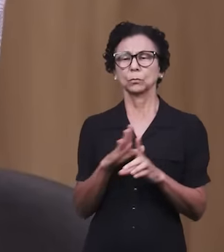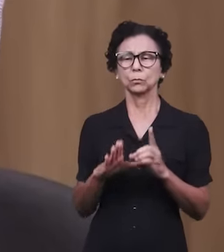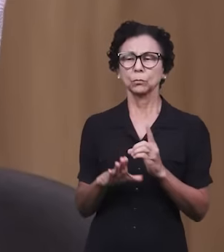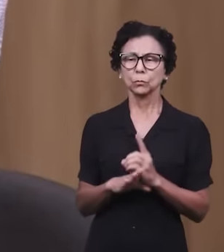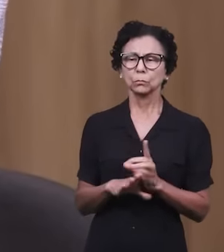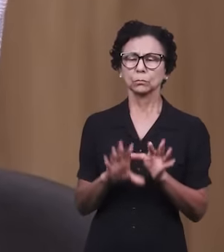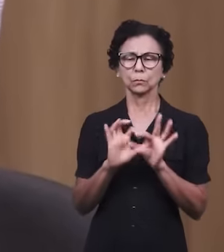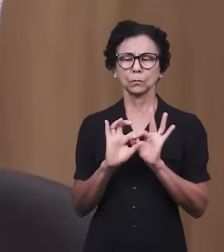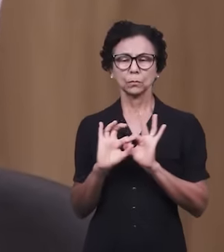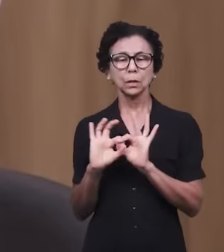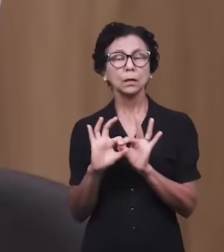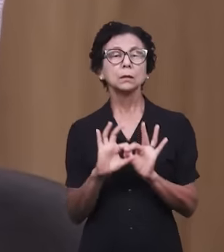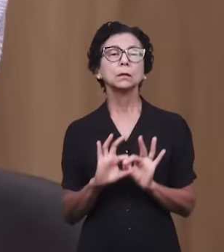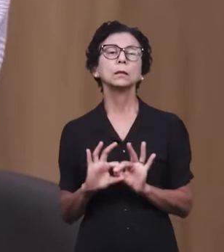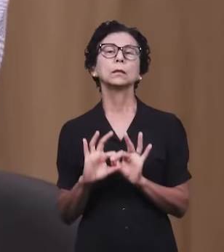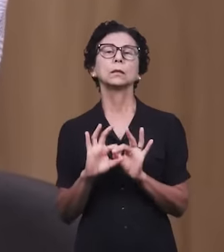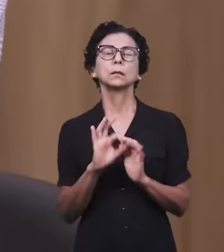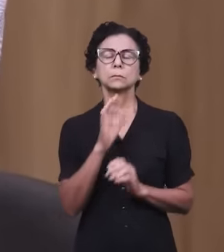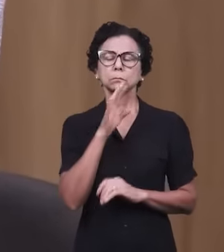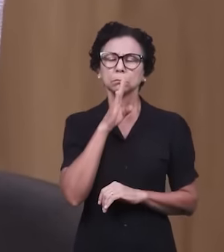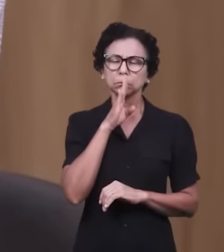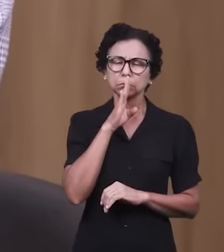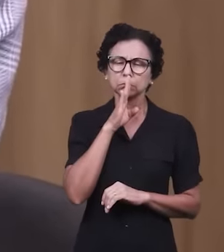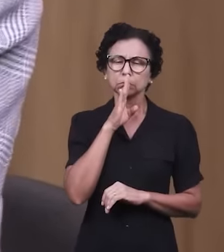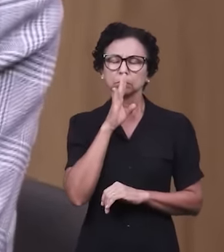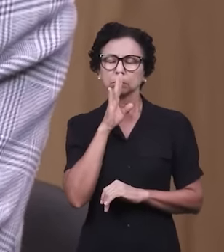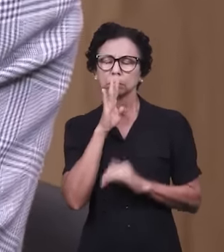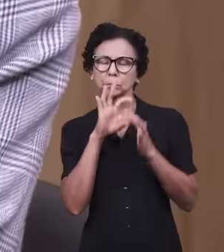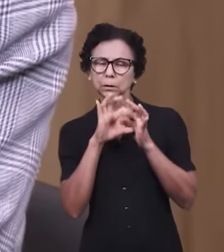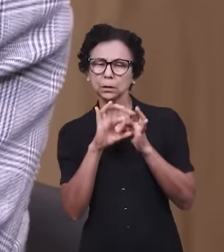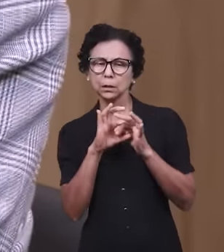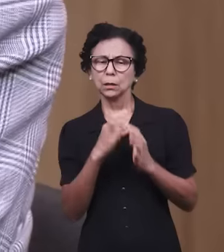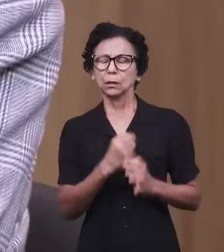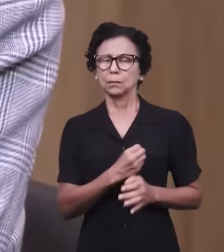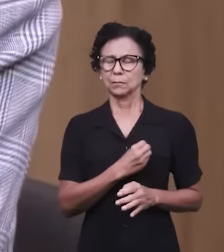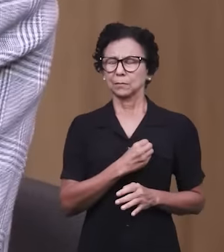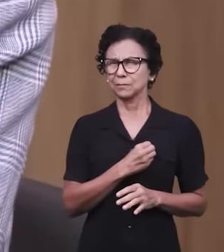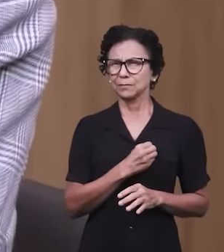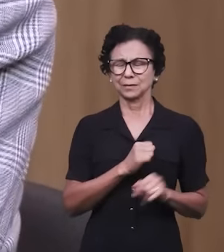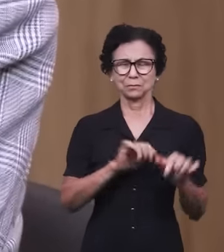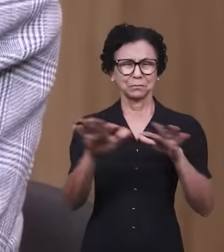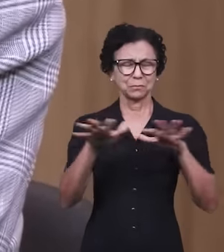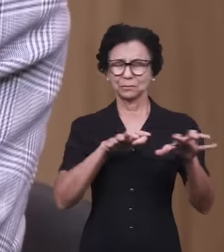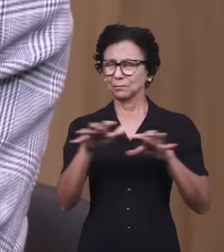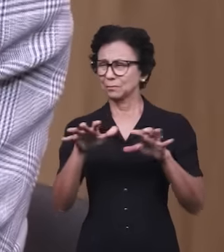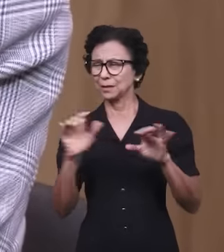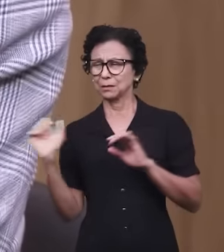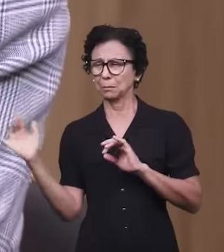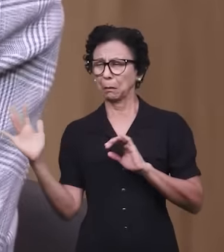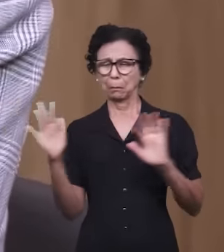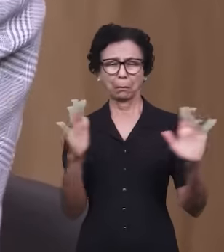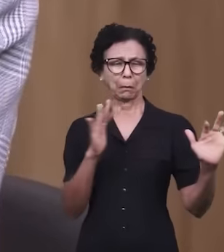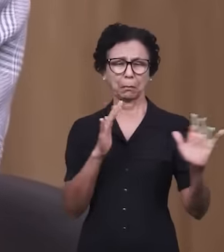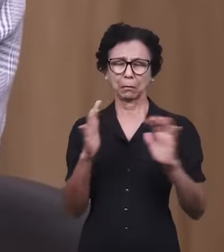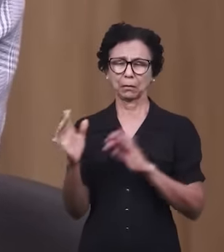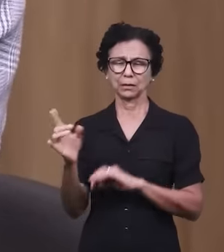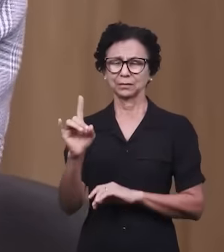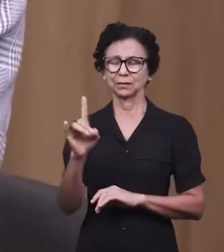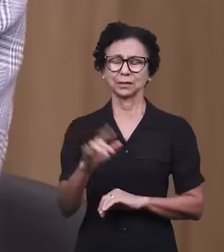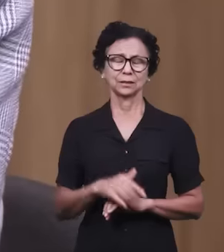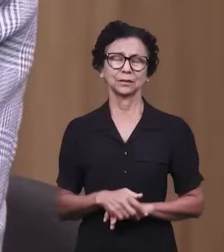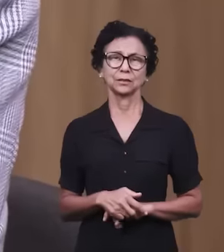seja, a igreja tem que estar quietinha, participando, sem nenhum movimento, entendeu? Como às vezes as pessoas fazem. Nós